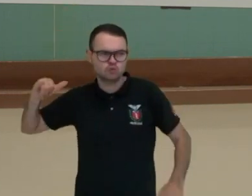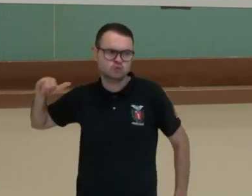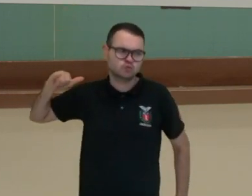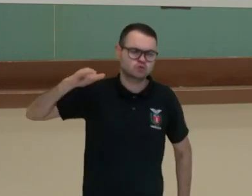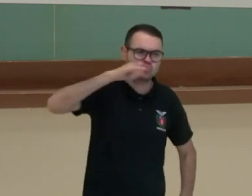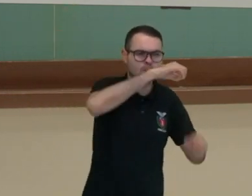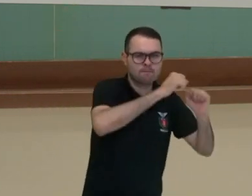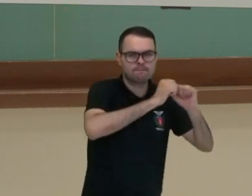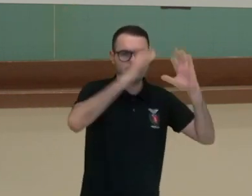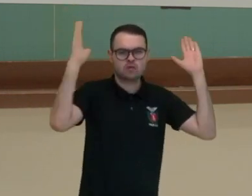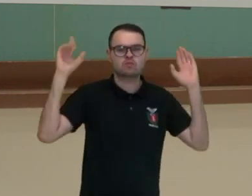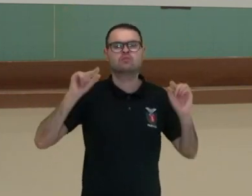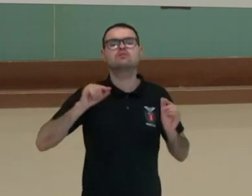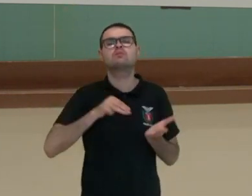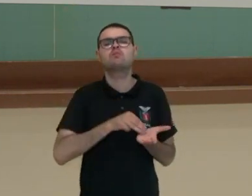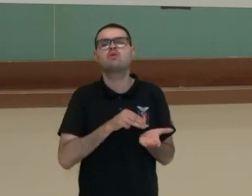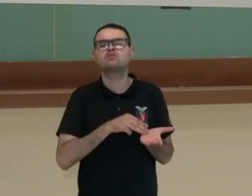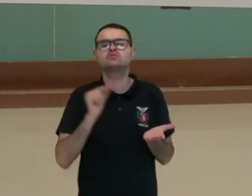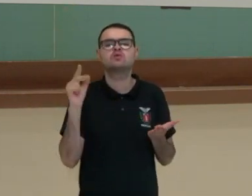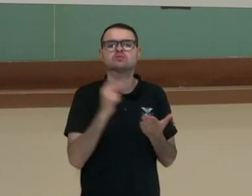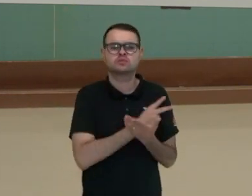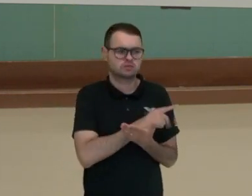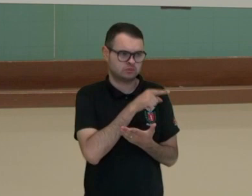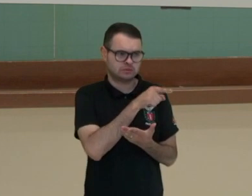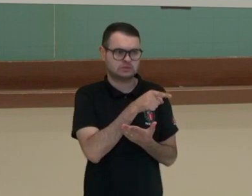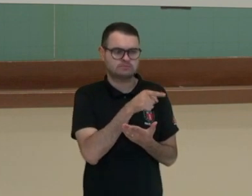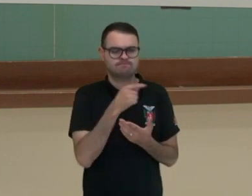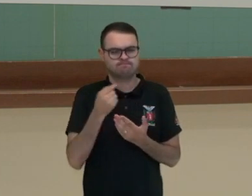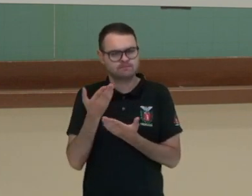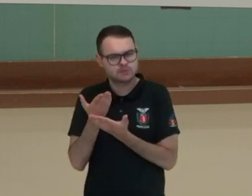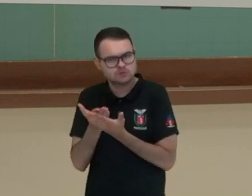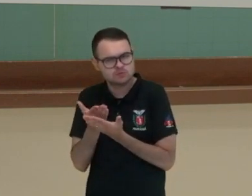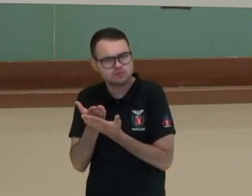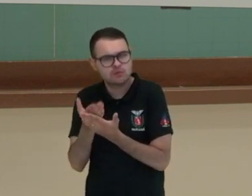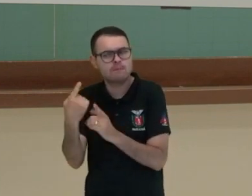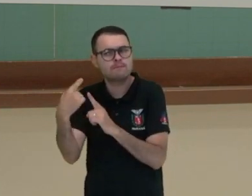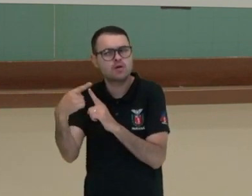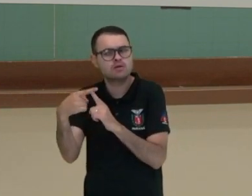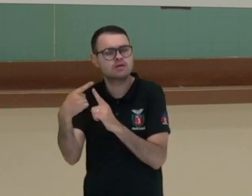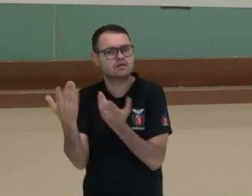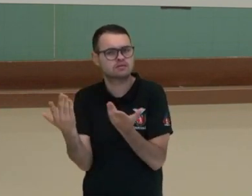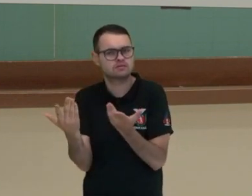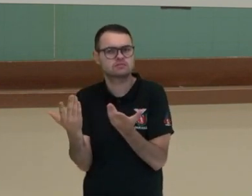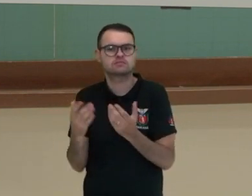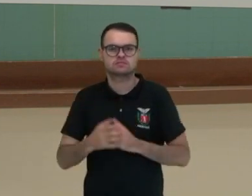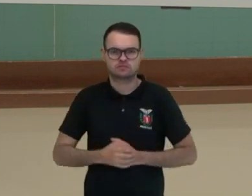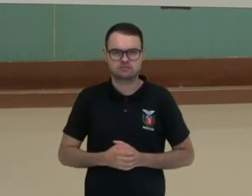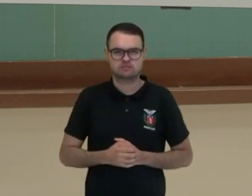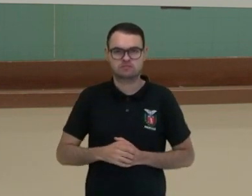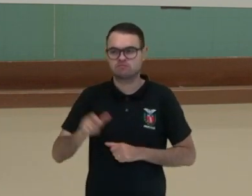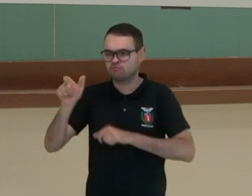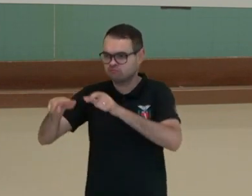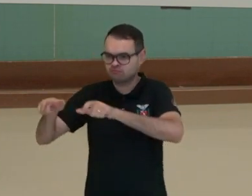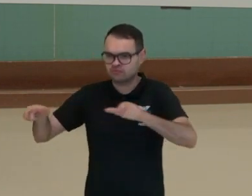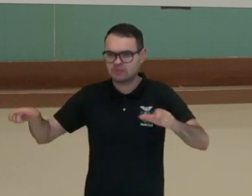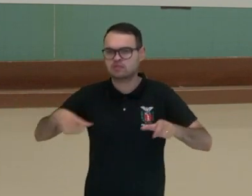ao ataque tornou-se objeto de estudos dos historiadores. Então nós vamos ter